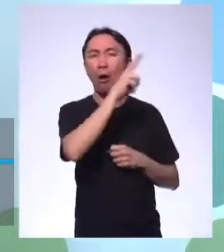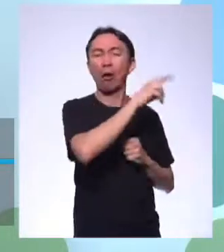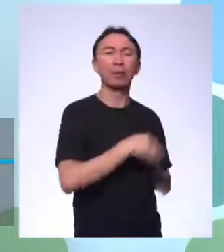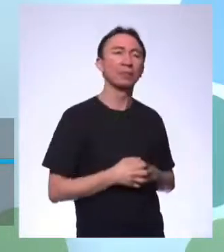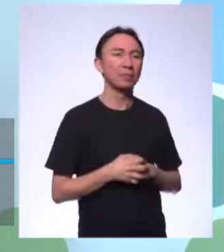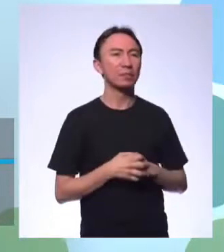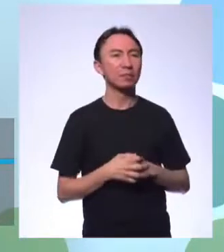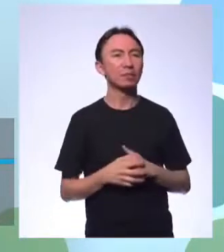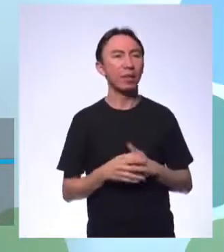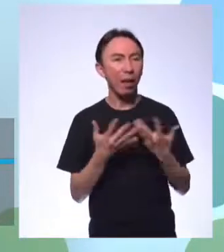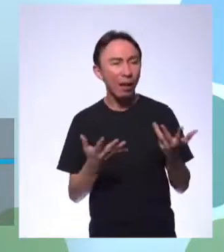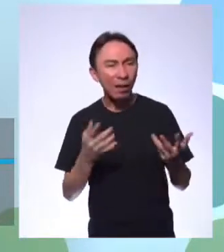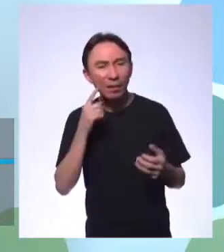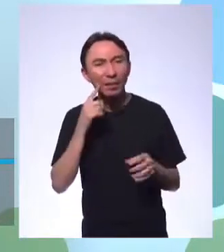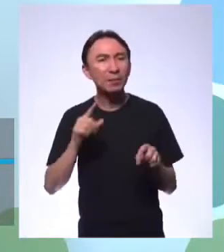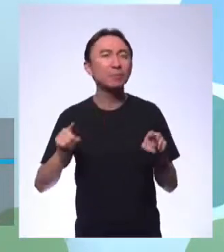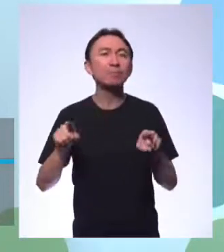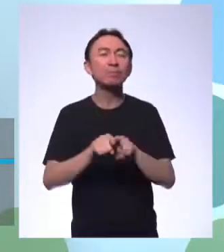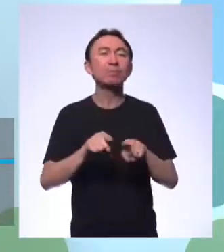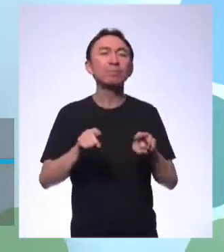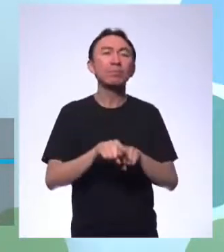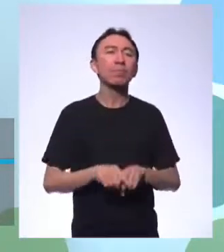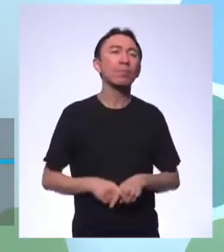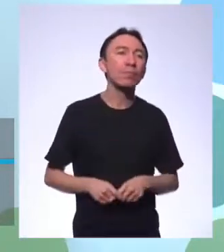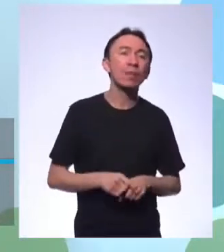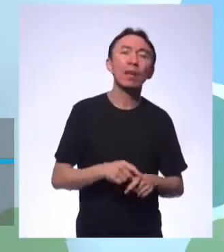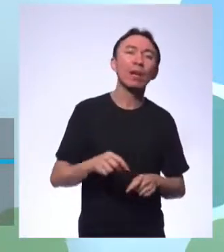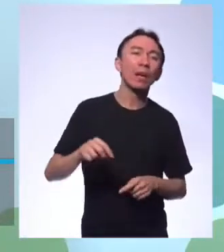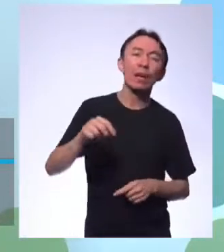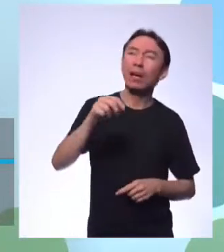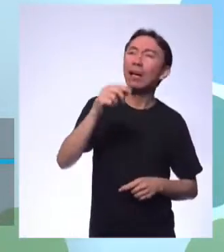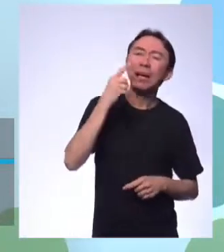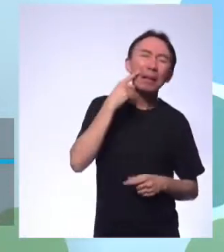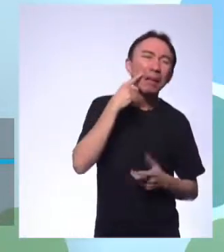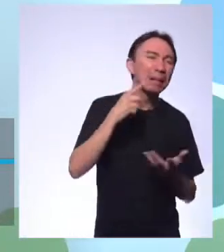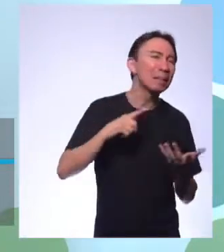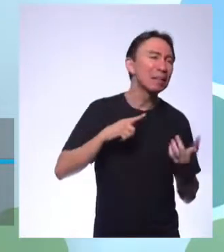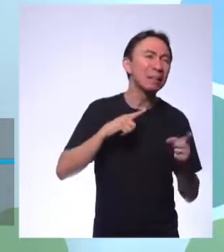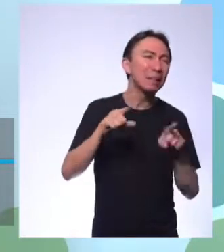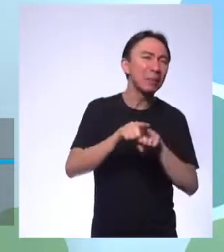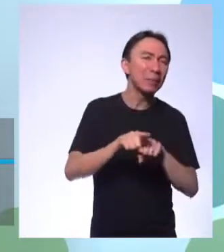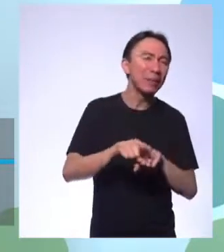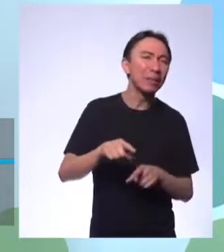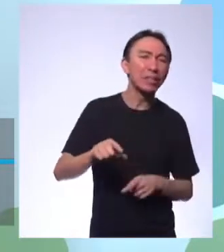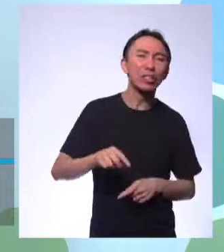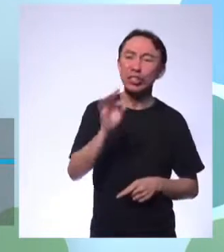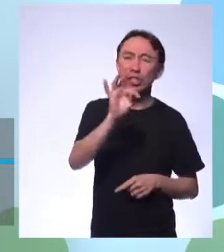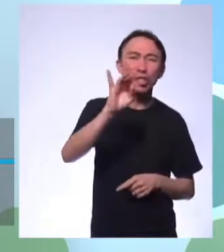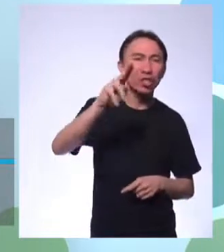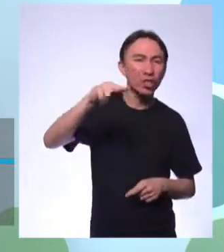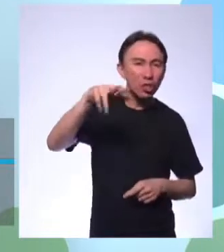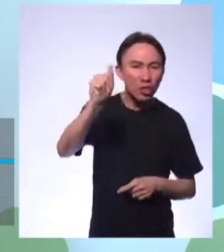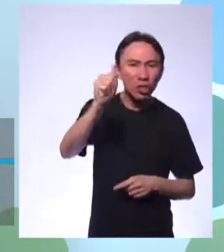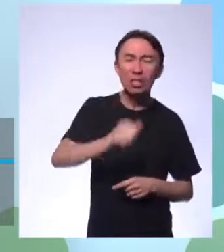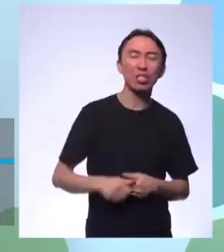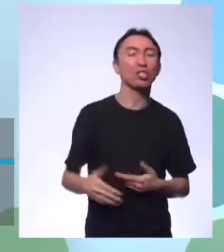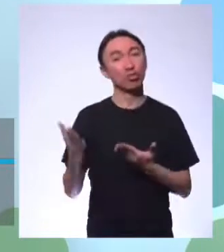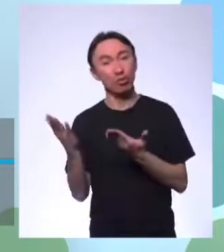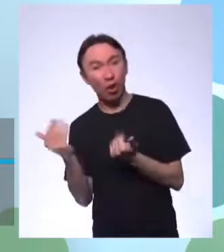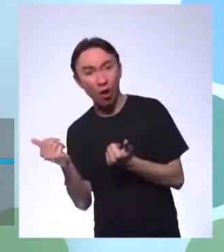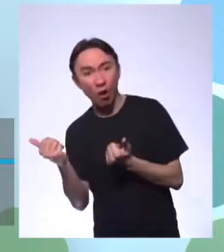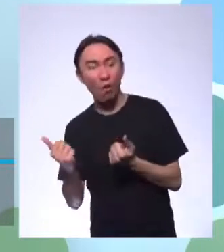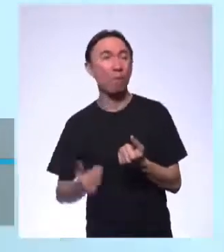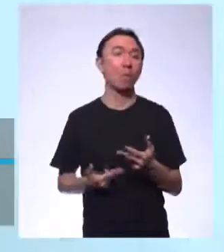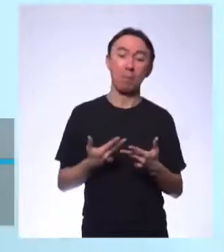Nietzsche, Aurélio, você né? falou já, O né? Nietzsche, a Queenie, A Jacob, Queenie, a Tina, jovem e impaciente. É é